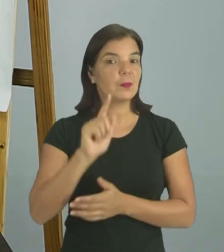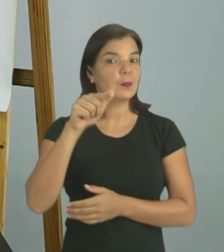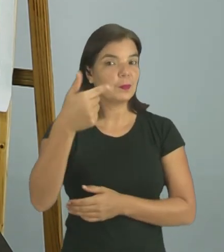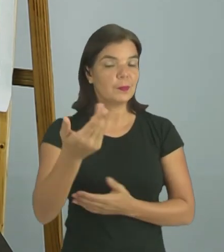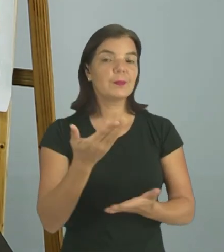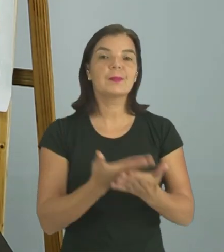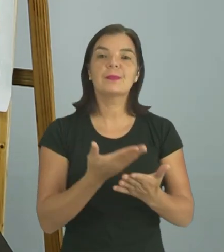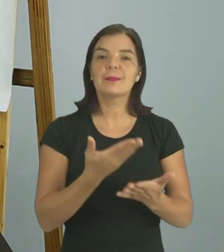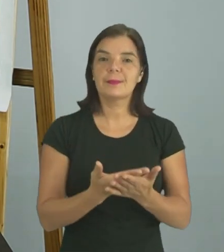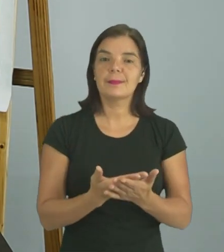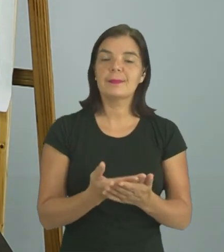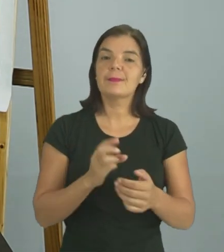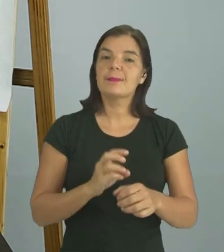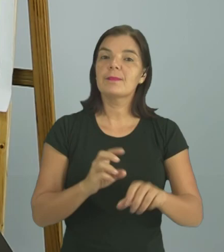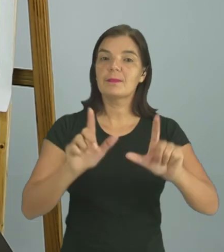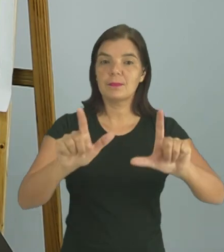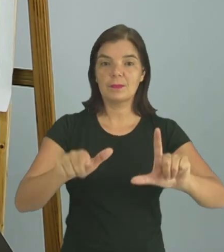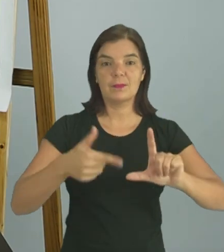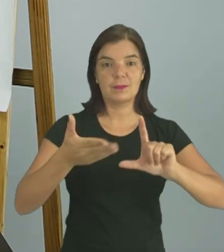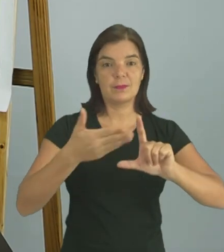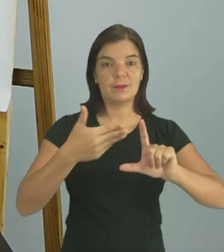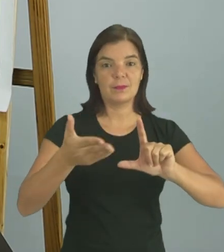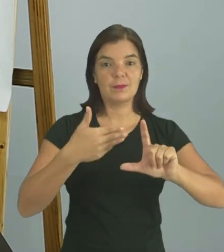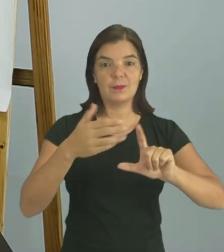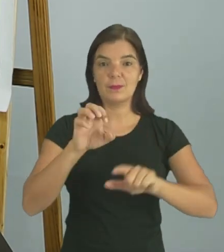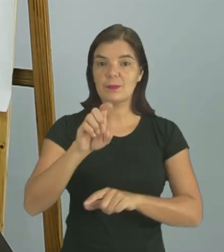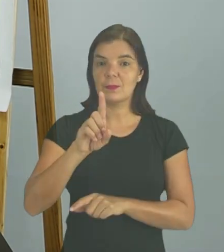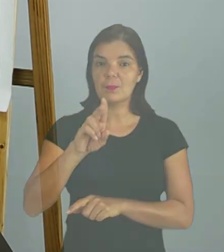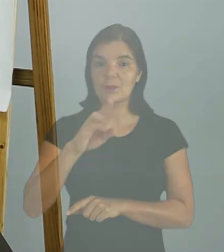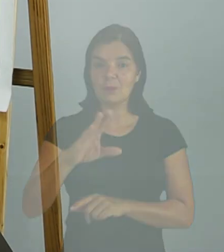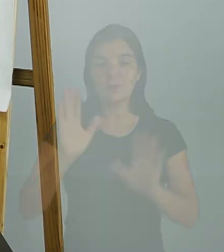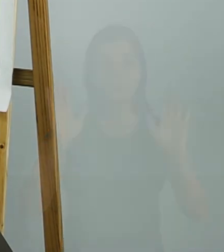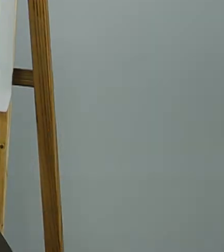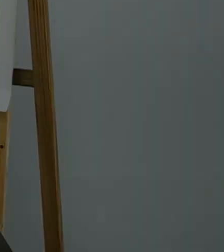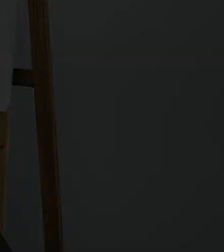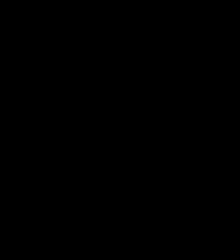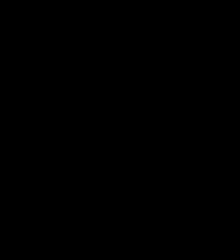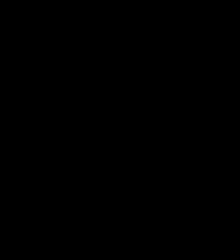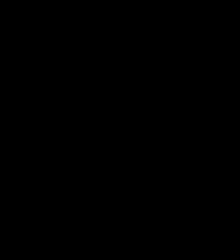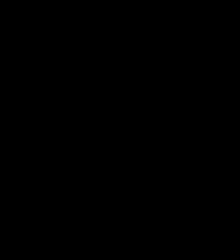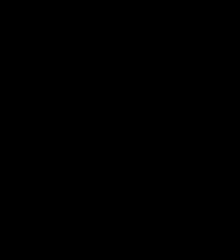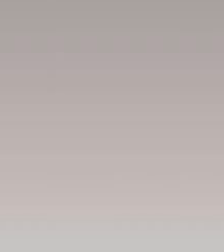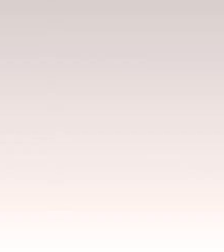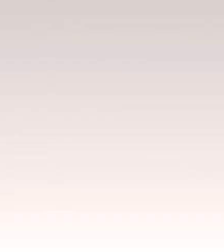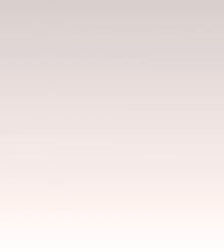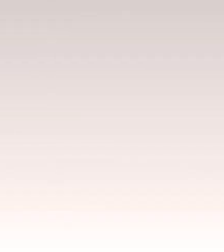outras aulas, acessem a plataforma Eduque. Tchau, crianças!